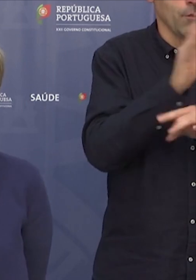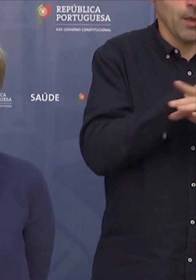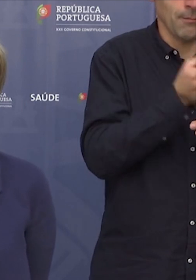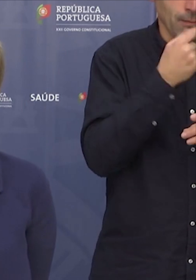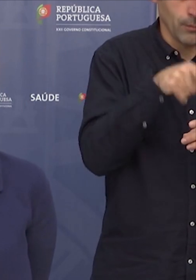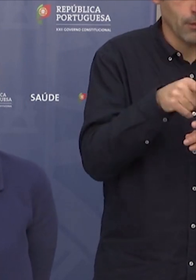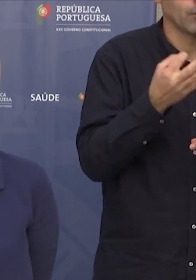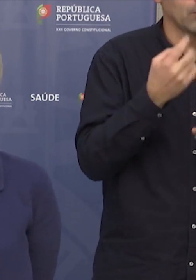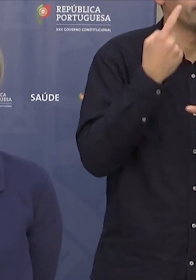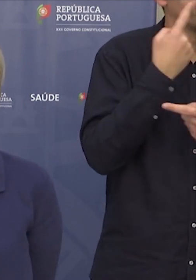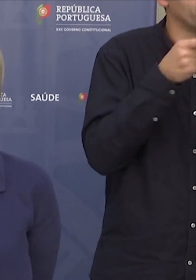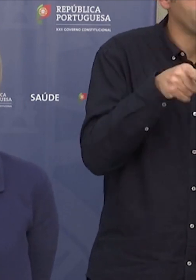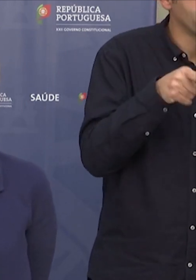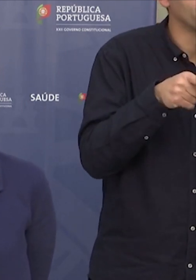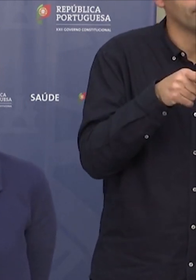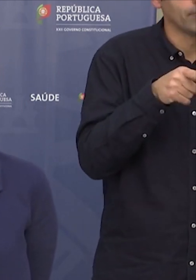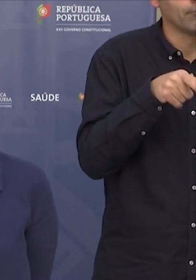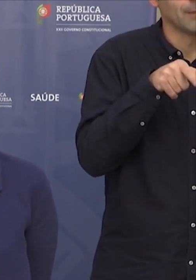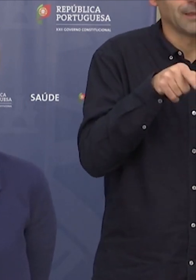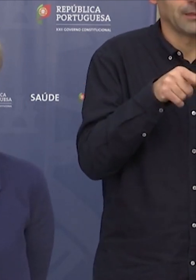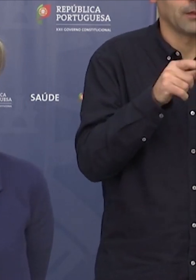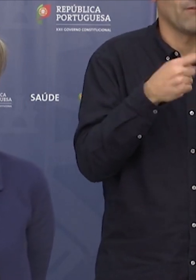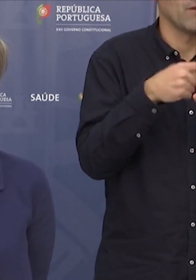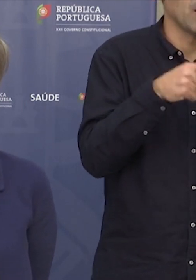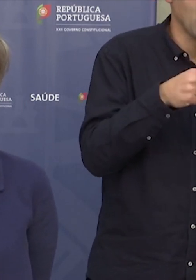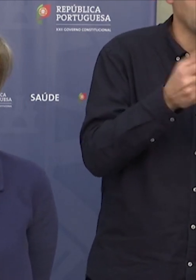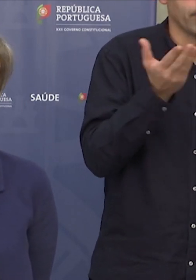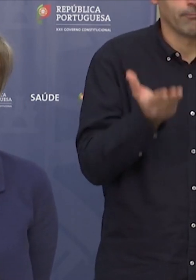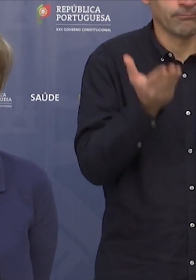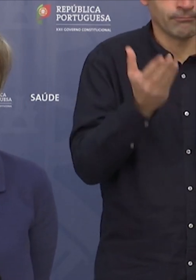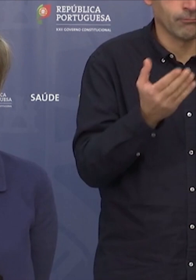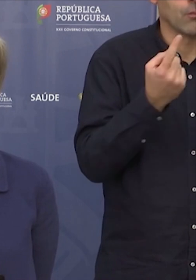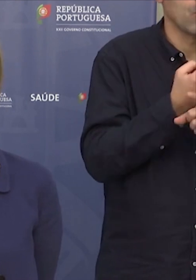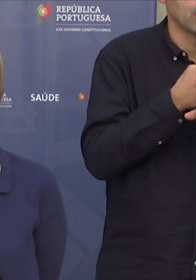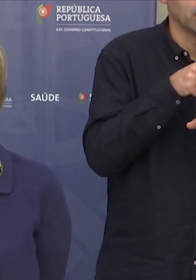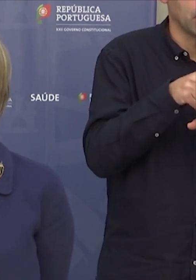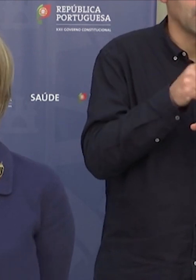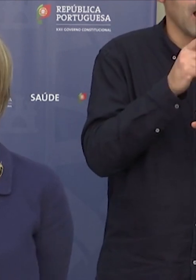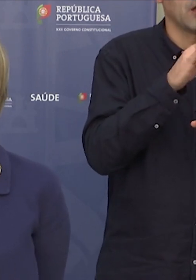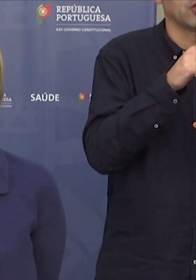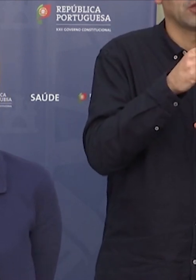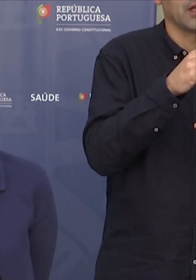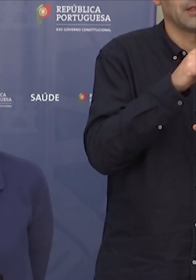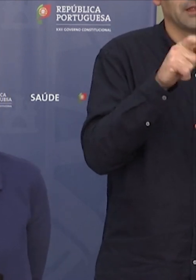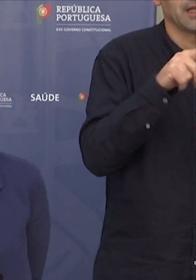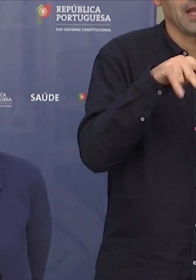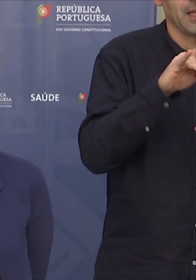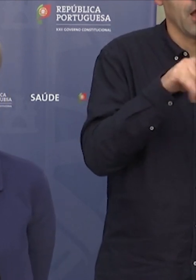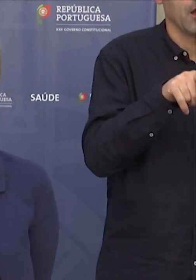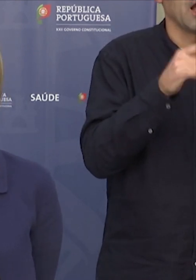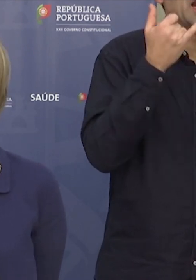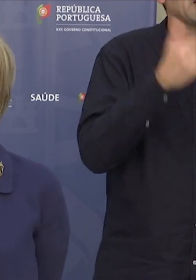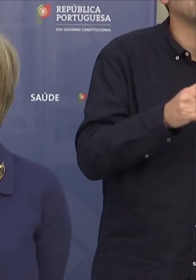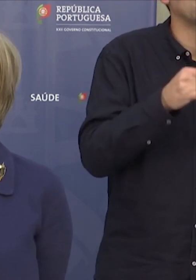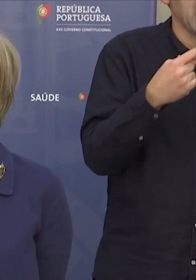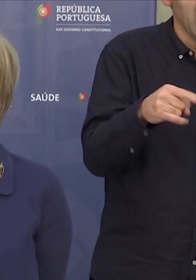coisas muito importantes, que os benefícios da vacinação com a vacina da AstraZeneca superam os